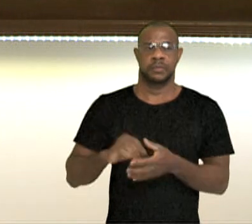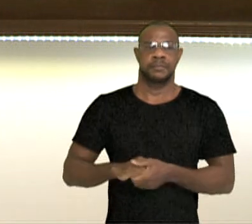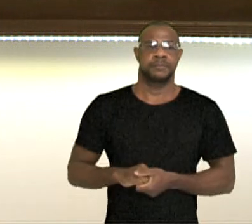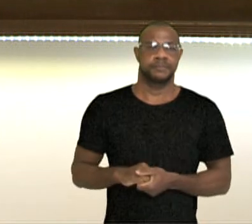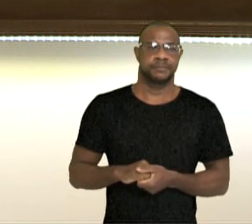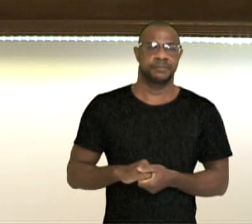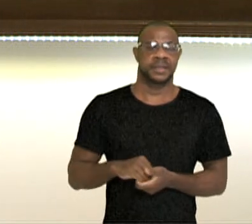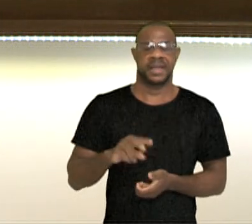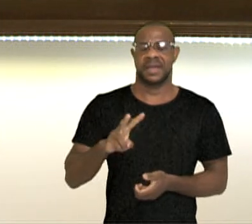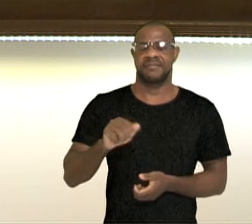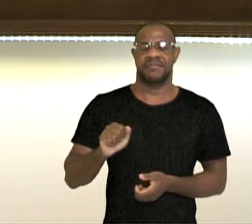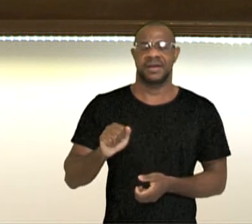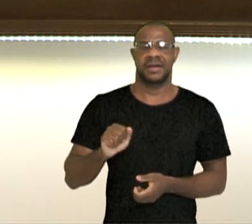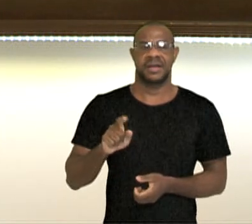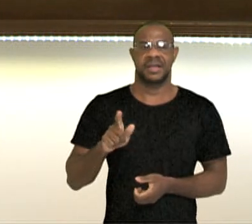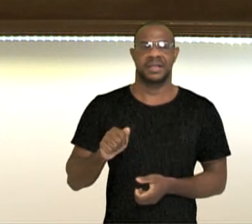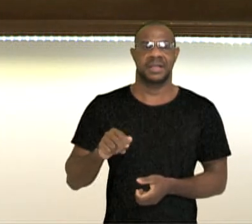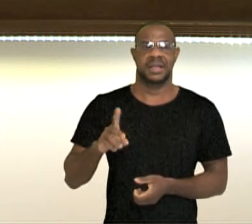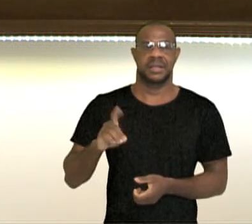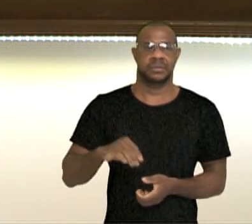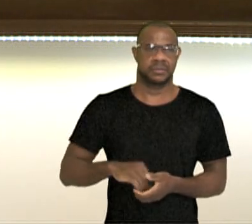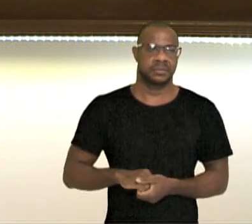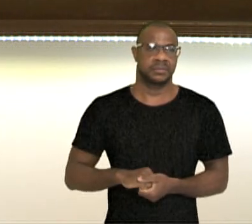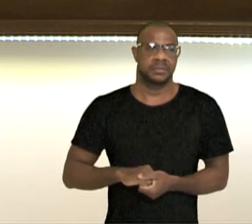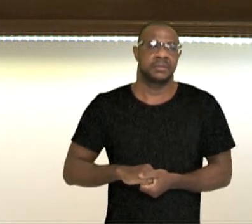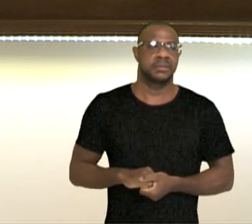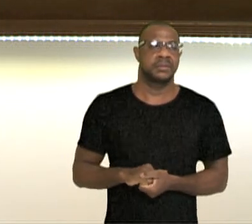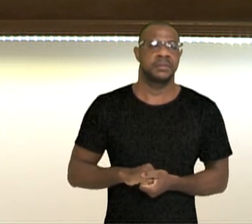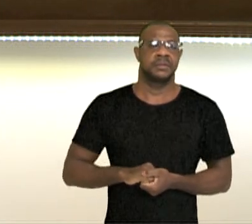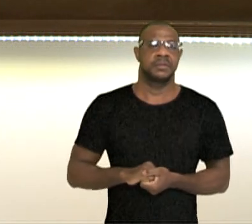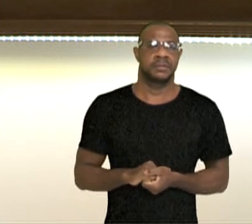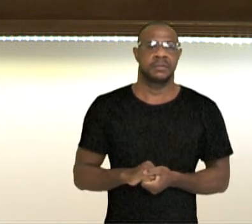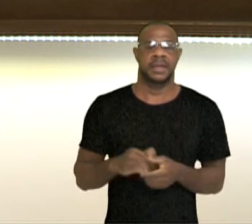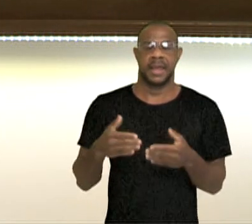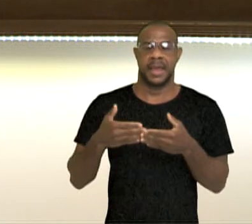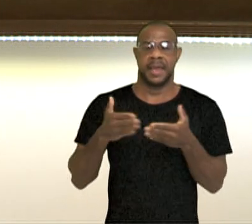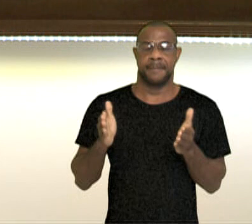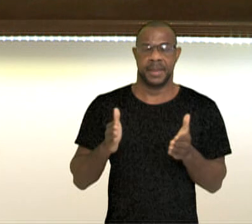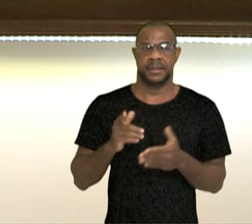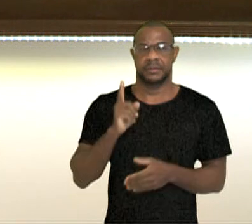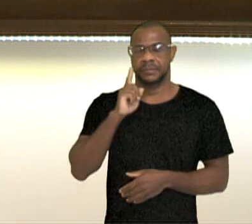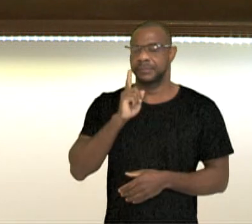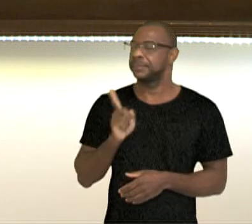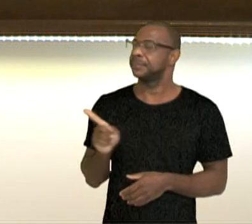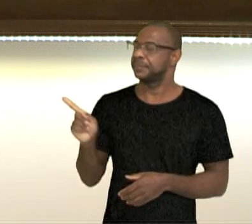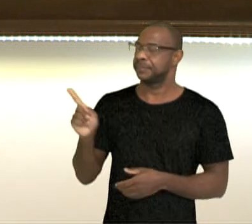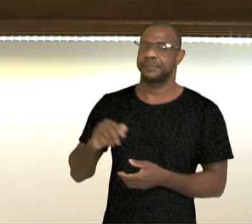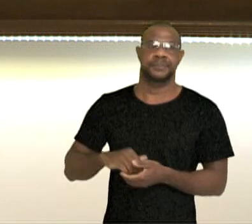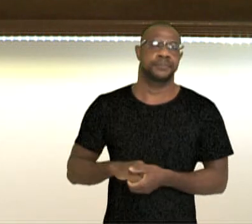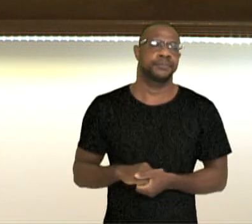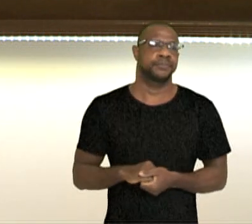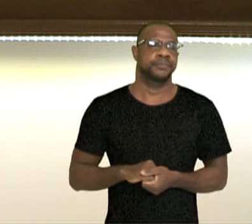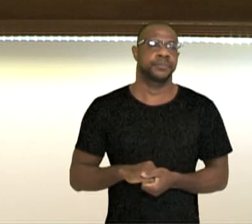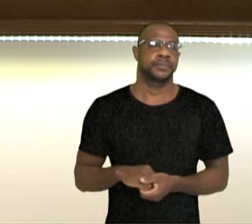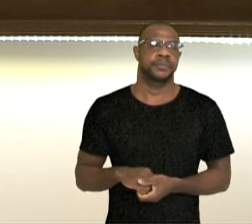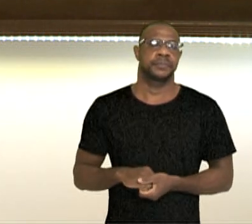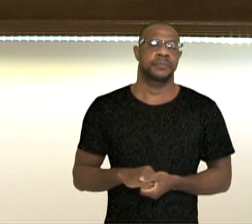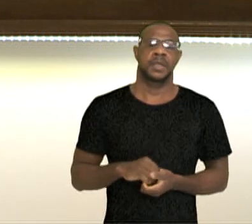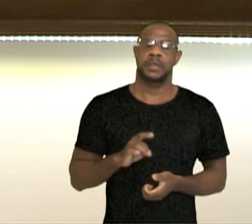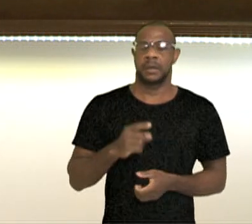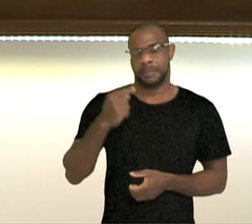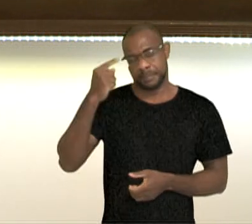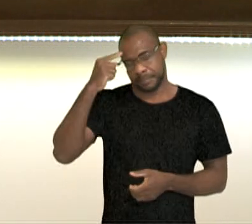né? Eu não tenho a face, que nem o dado, por exemplo, que é fechadinho, tá bom? Esse foi um pouquinho mais para pensar,